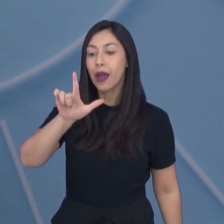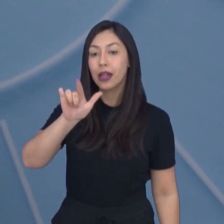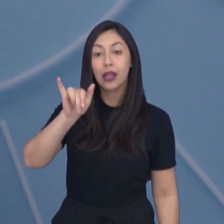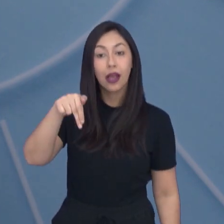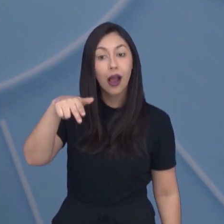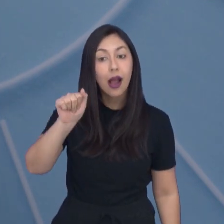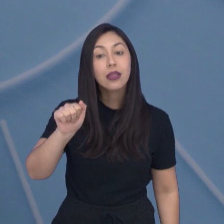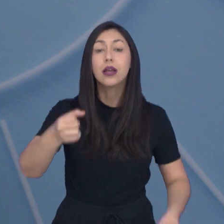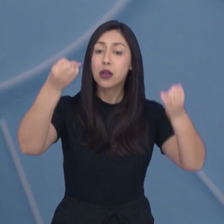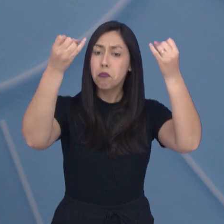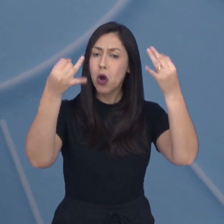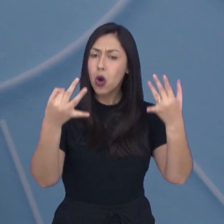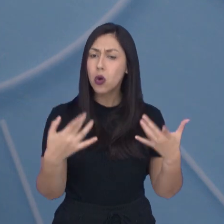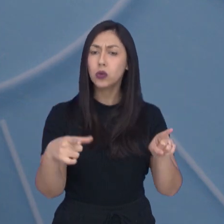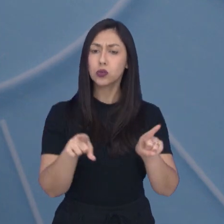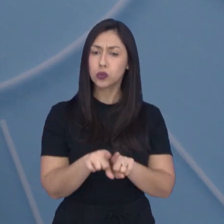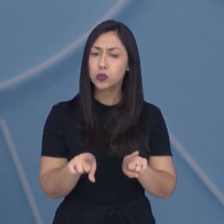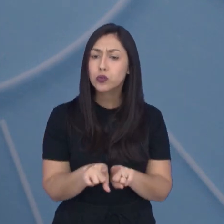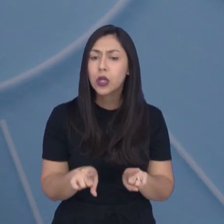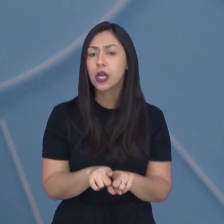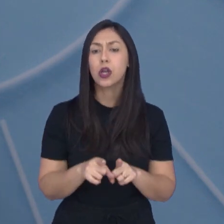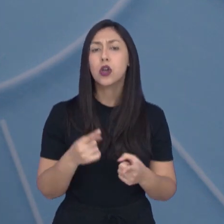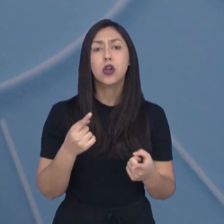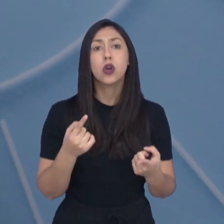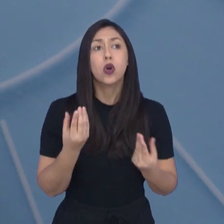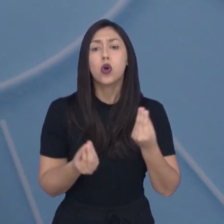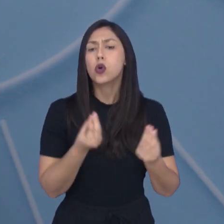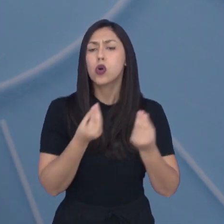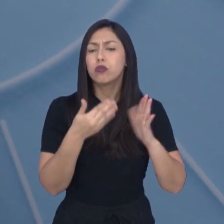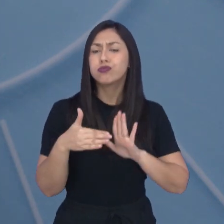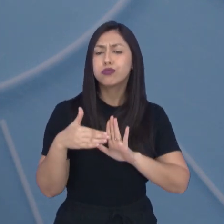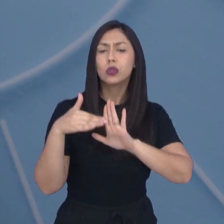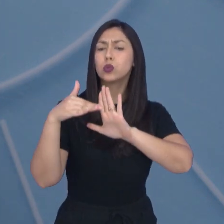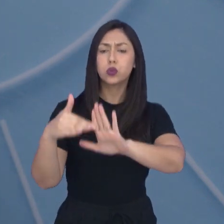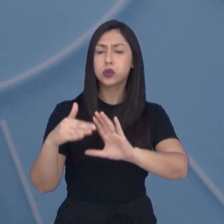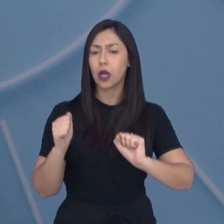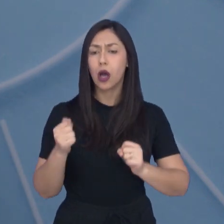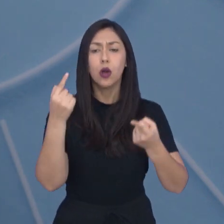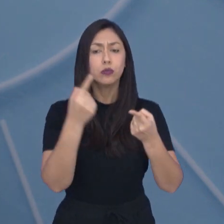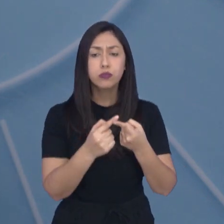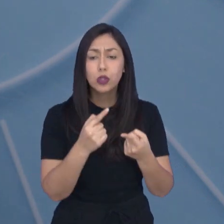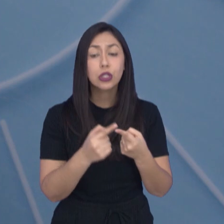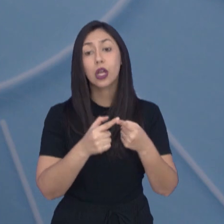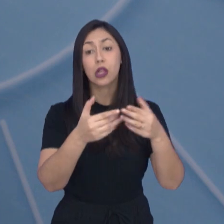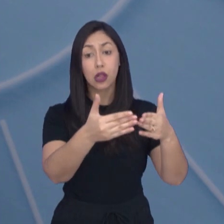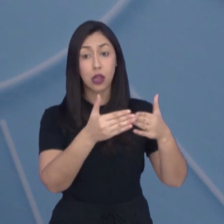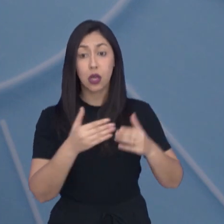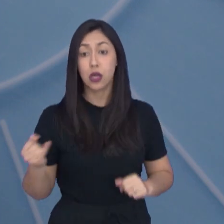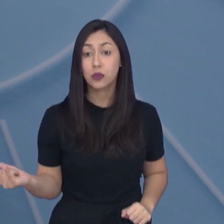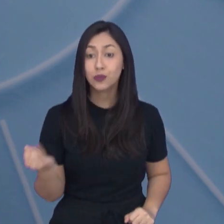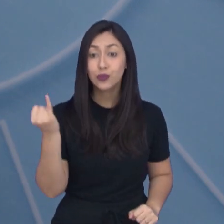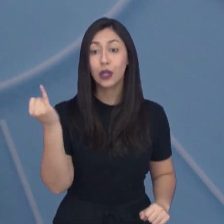e ela explicou para a gente um pouquinho, né, dos benefícios dessa licença, né, o quão elas